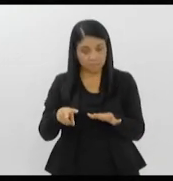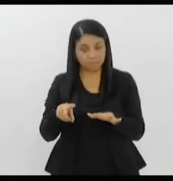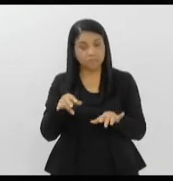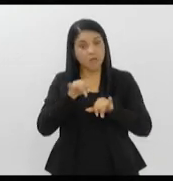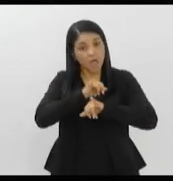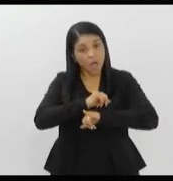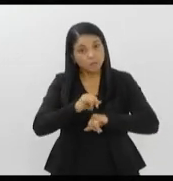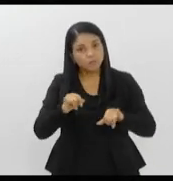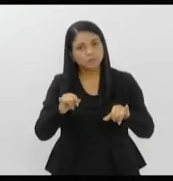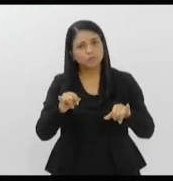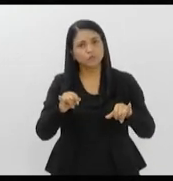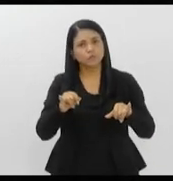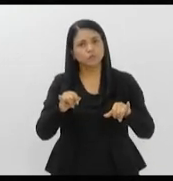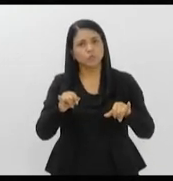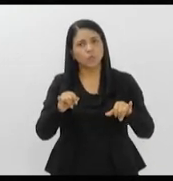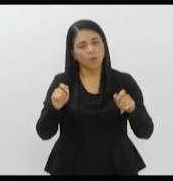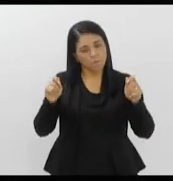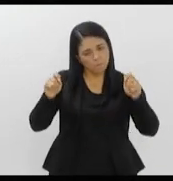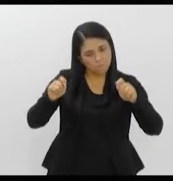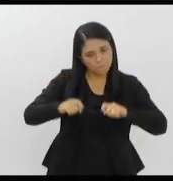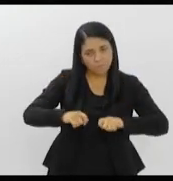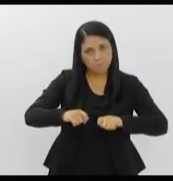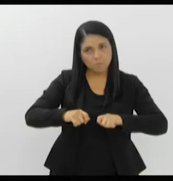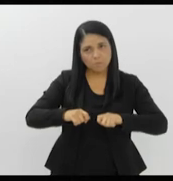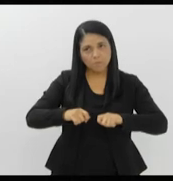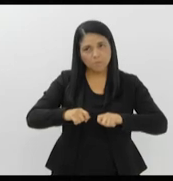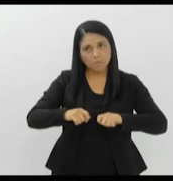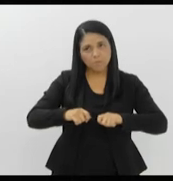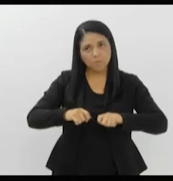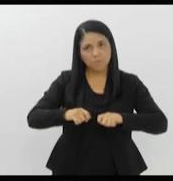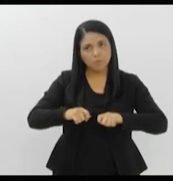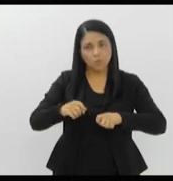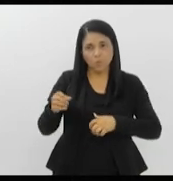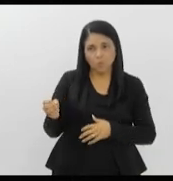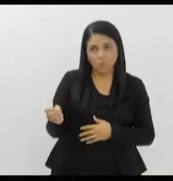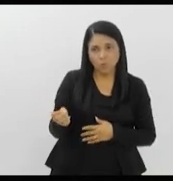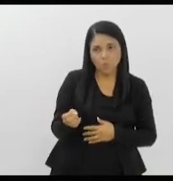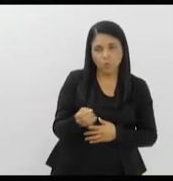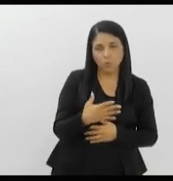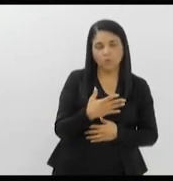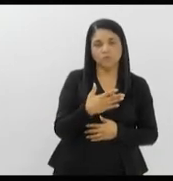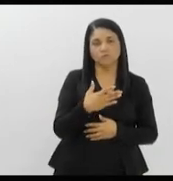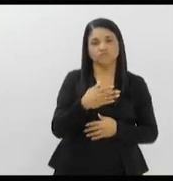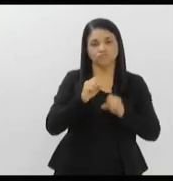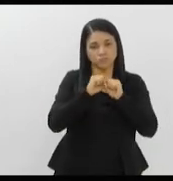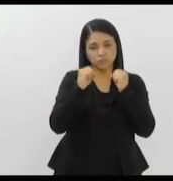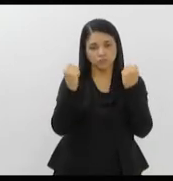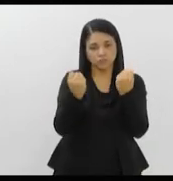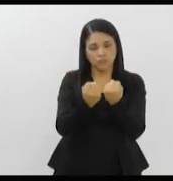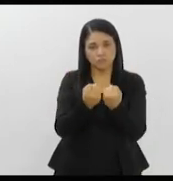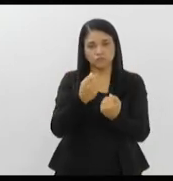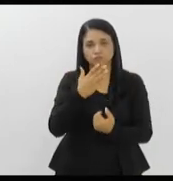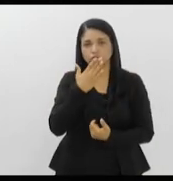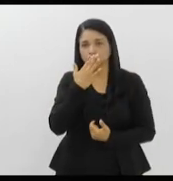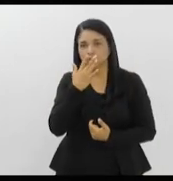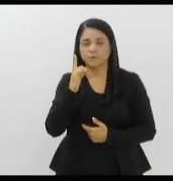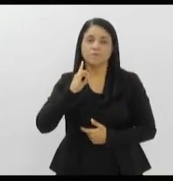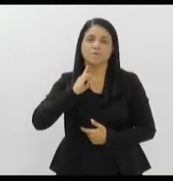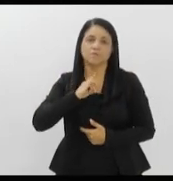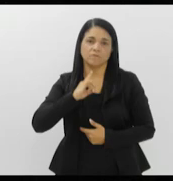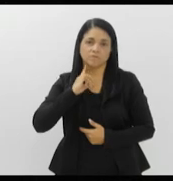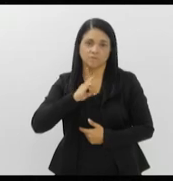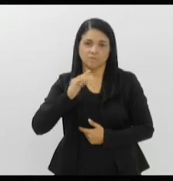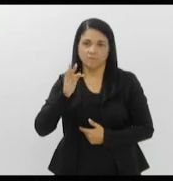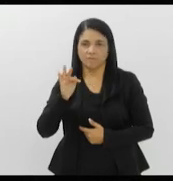anunciado a possibilidade do novo estádio do Flamengo. Time, como sabe